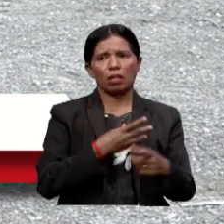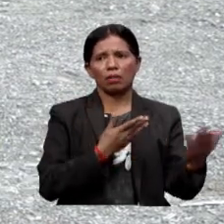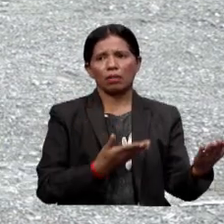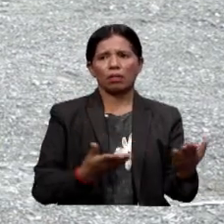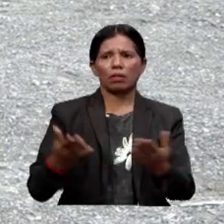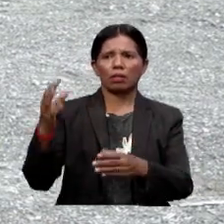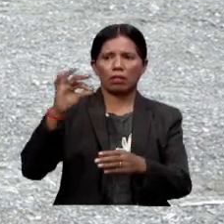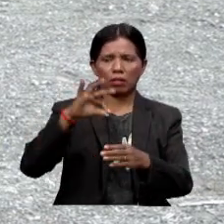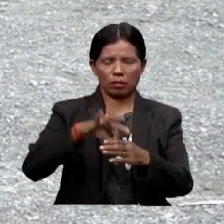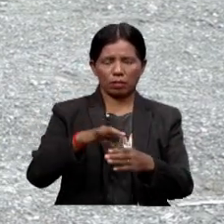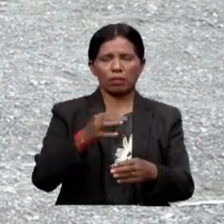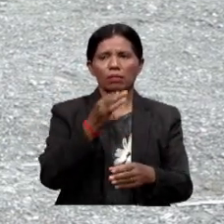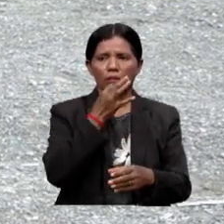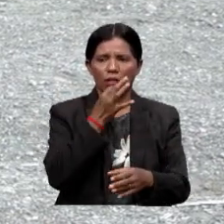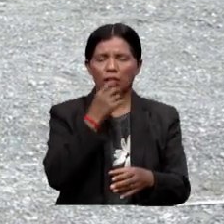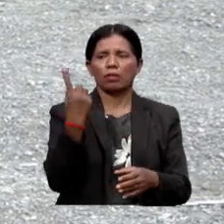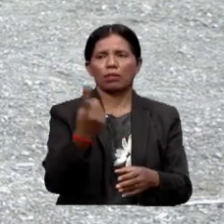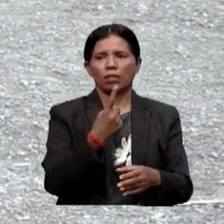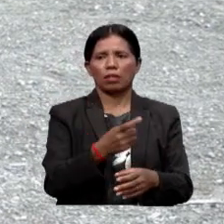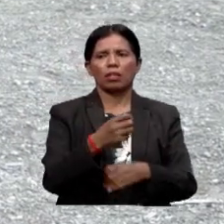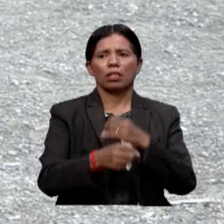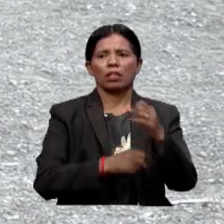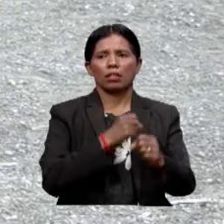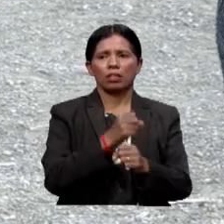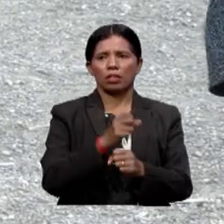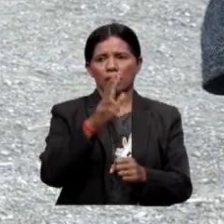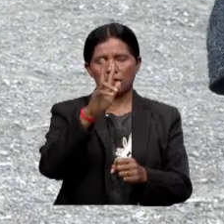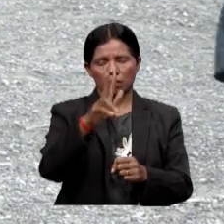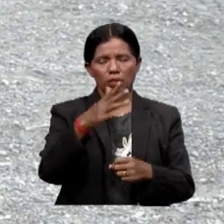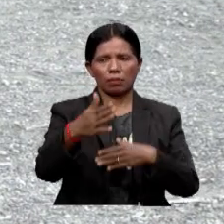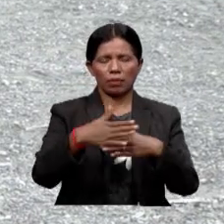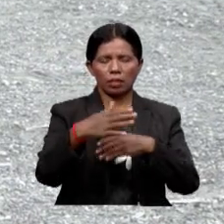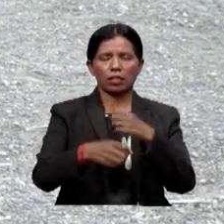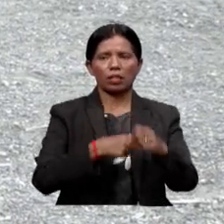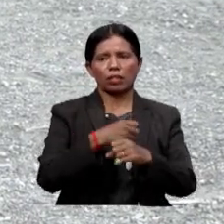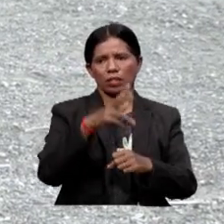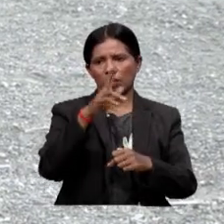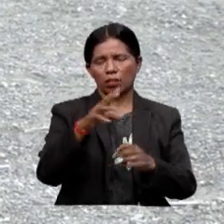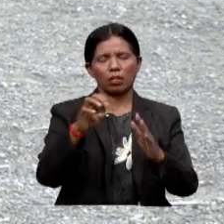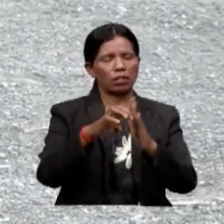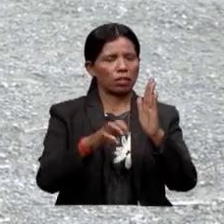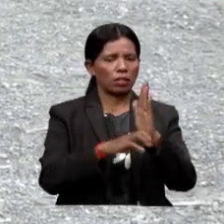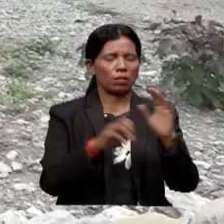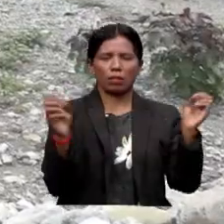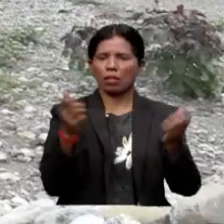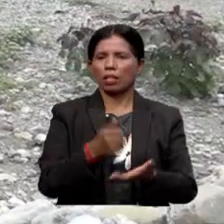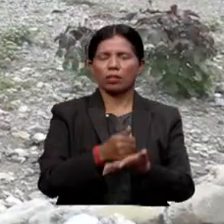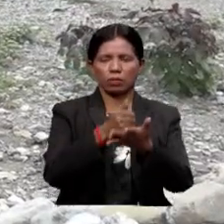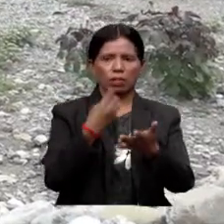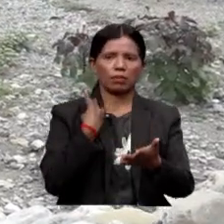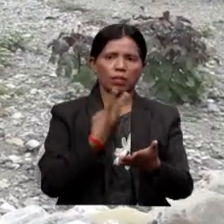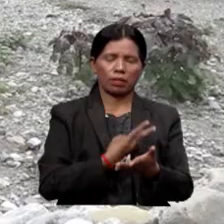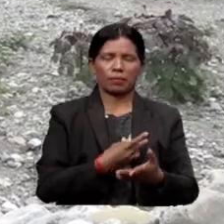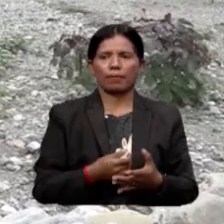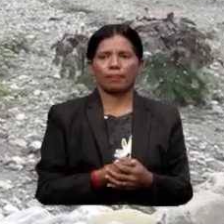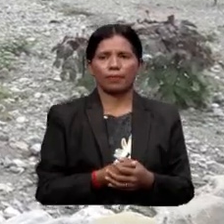fan hudak nau kwa mihande. Durante tinan tolon at pisik tamatinan tolon ni mungkin staru da azure buatira muslaya. Agricultor Sira